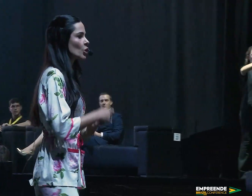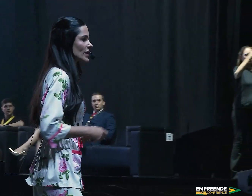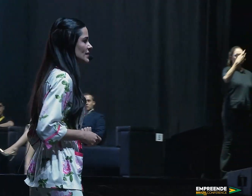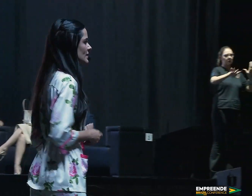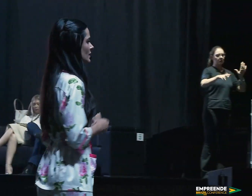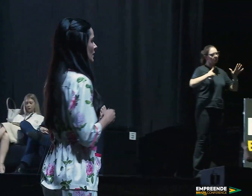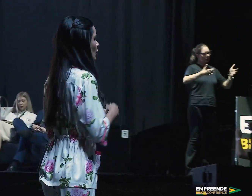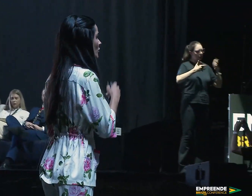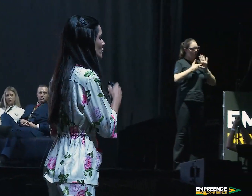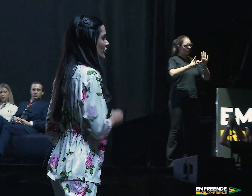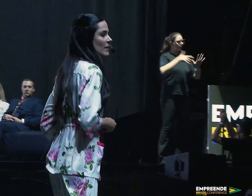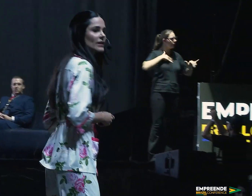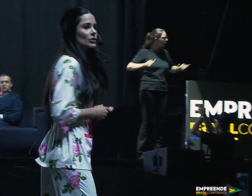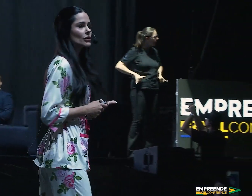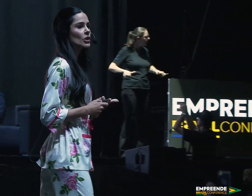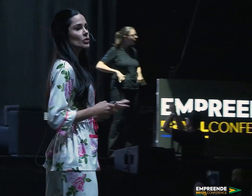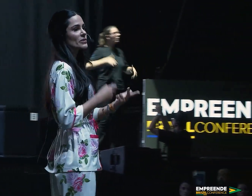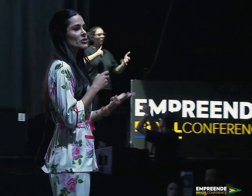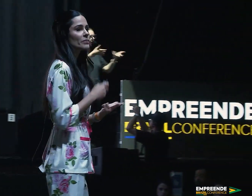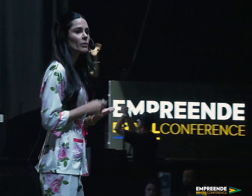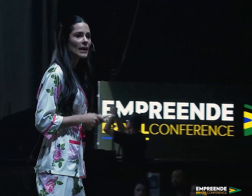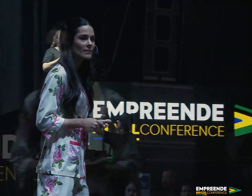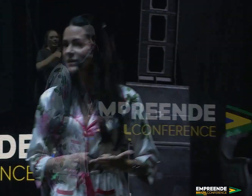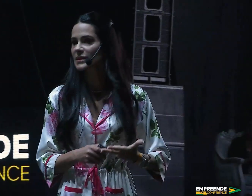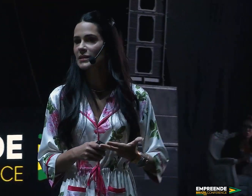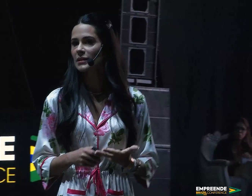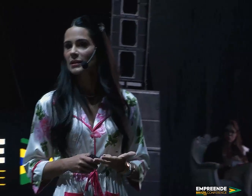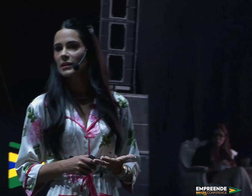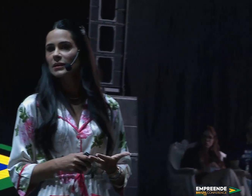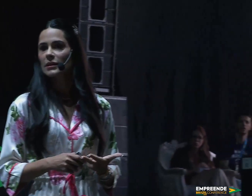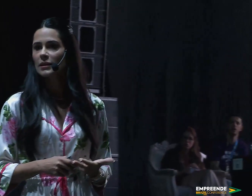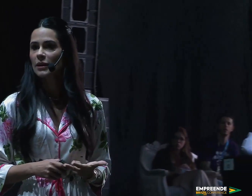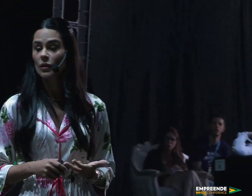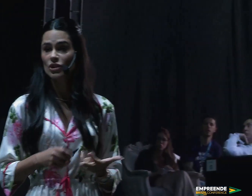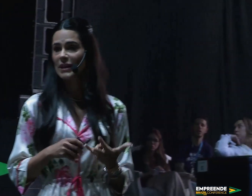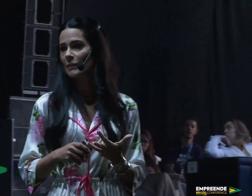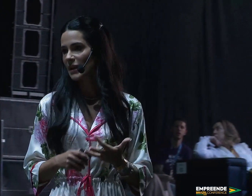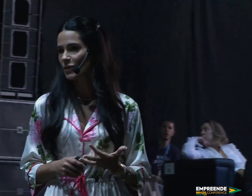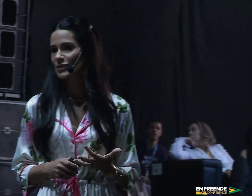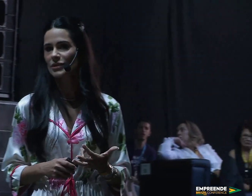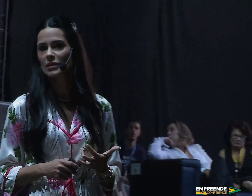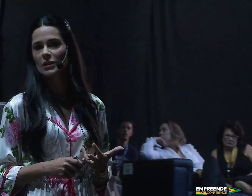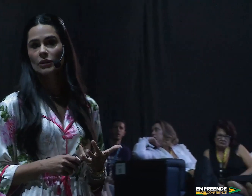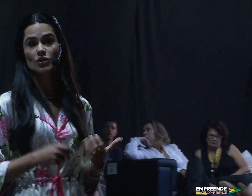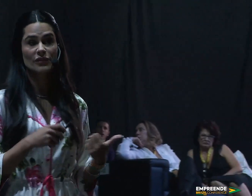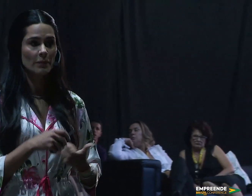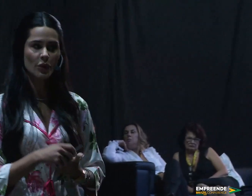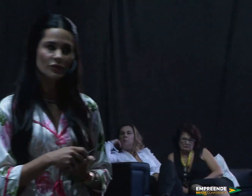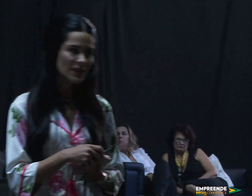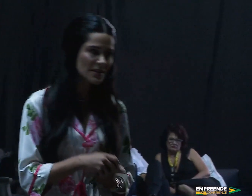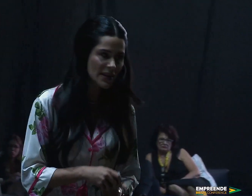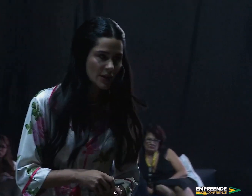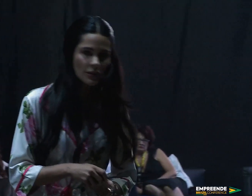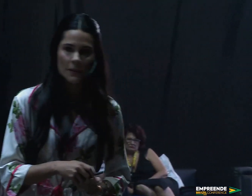minhas dores, o meu sofrimento, os meus problemas. Eu não tinha amigos, eu não tive